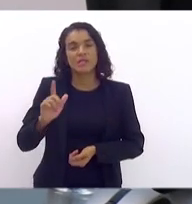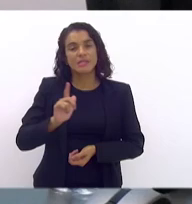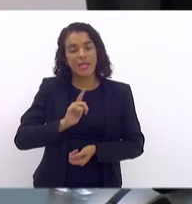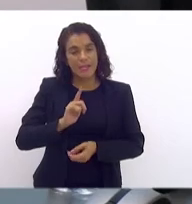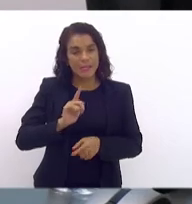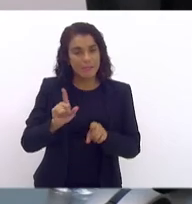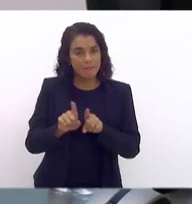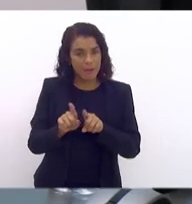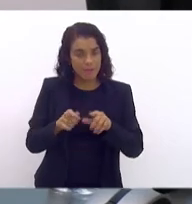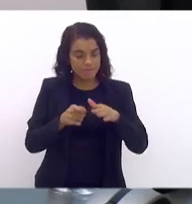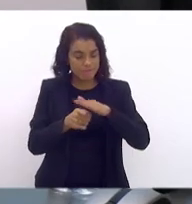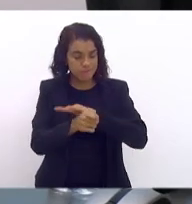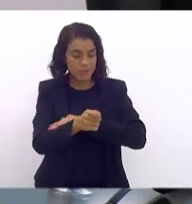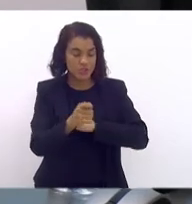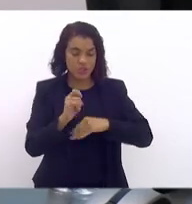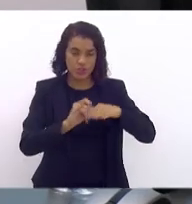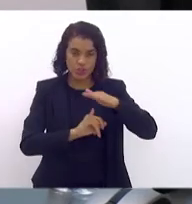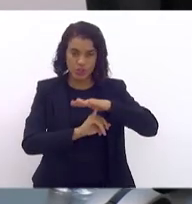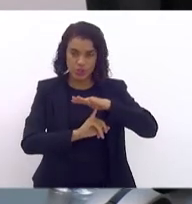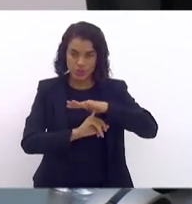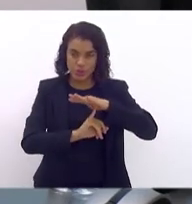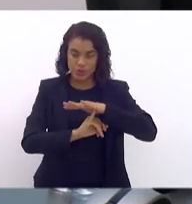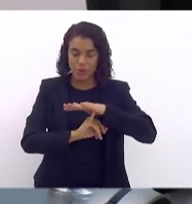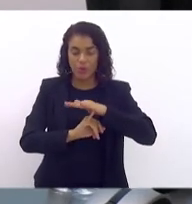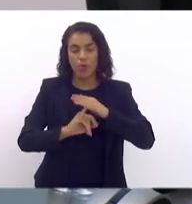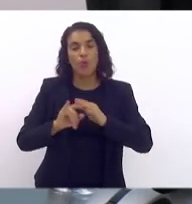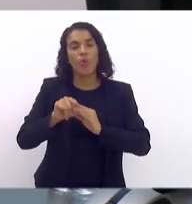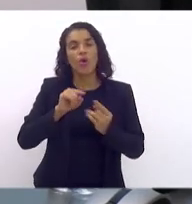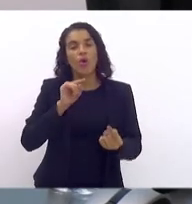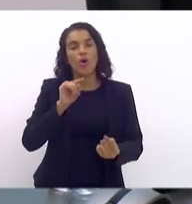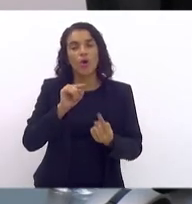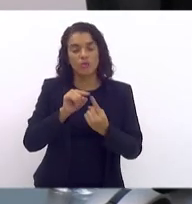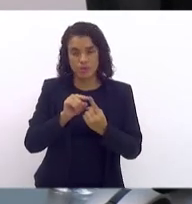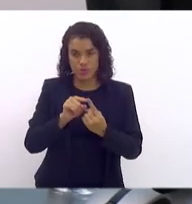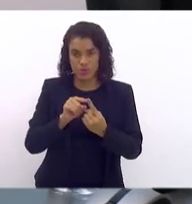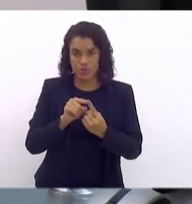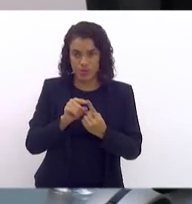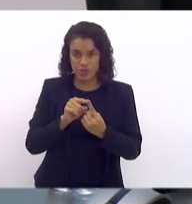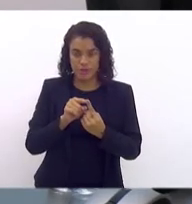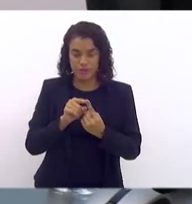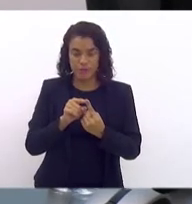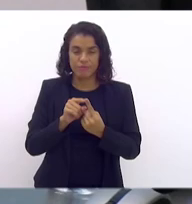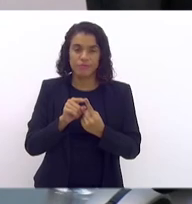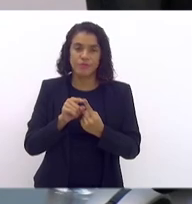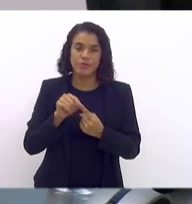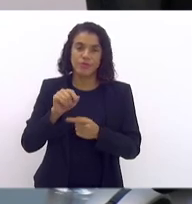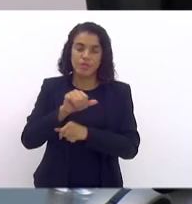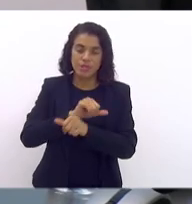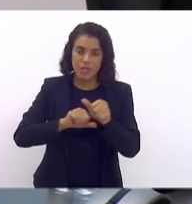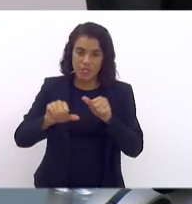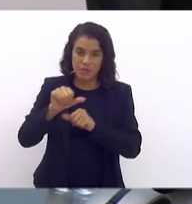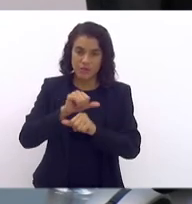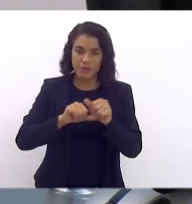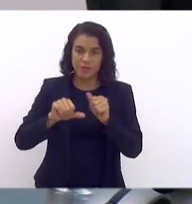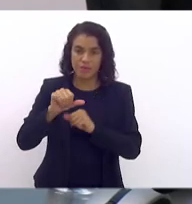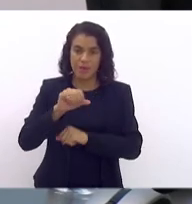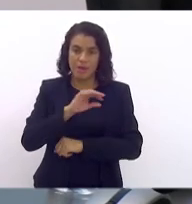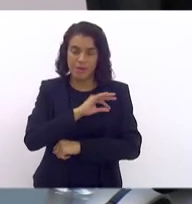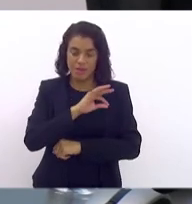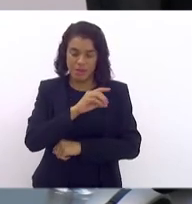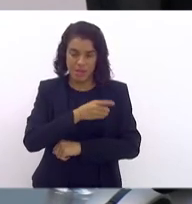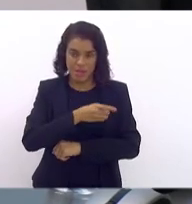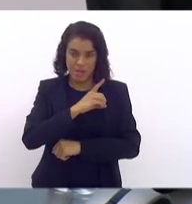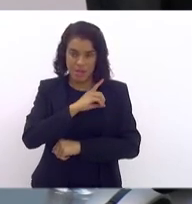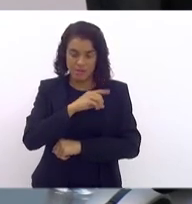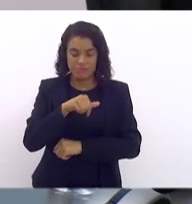investimentos institucionais para adotar para dotar as delegacias de polícia dos recursos necessários para a realização